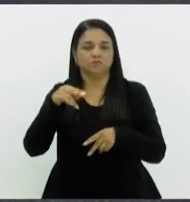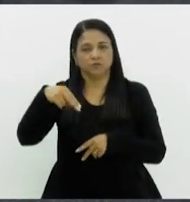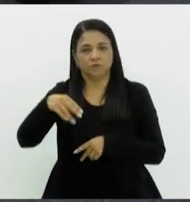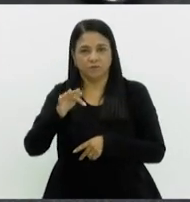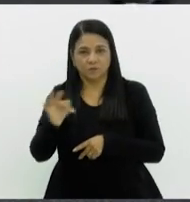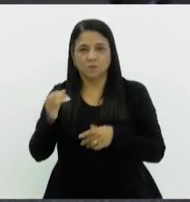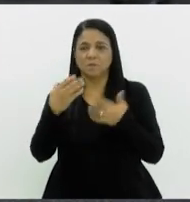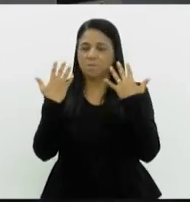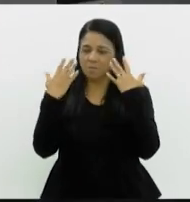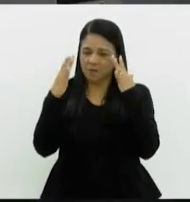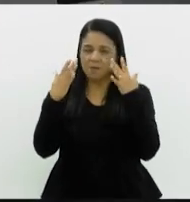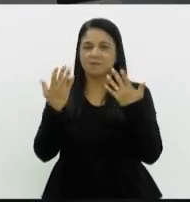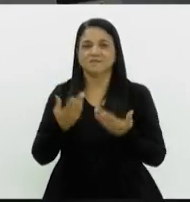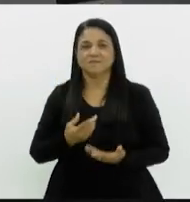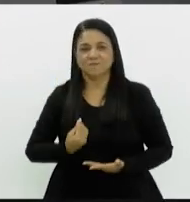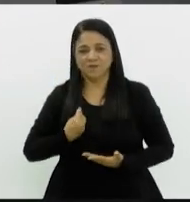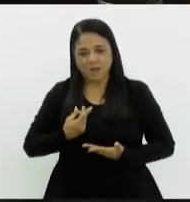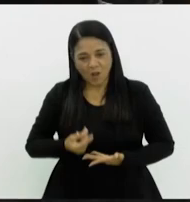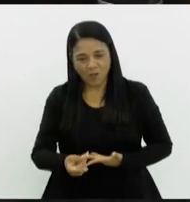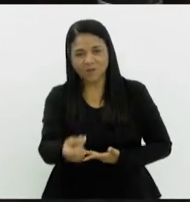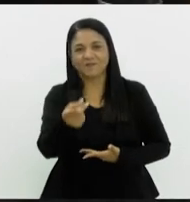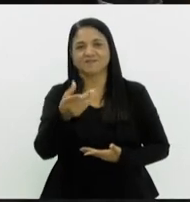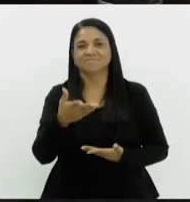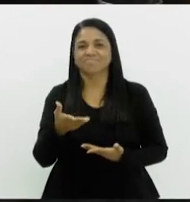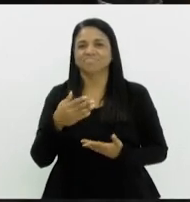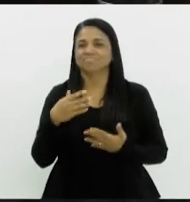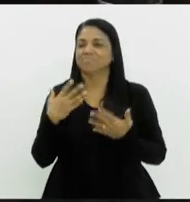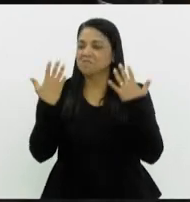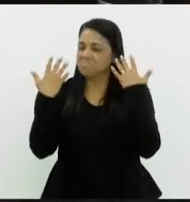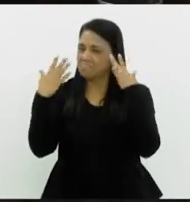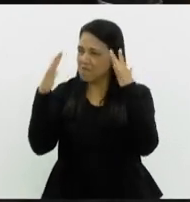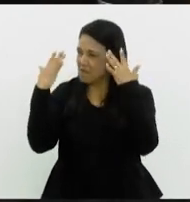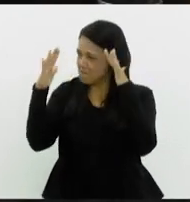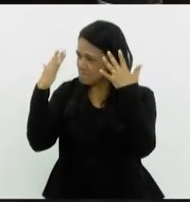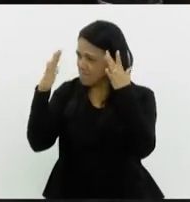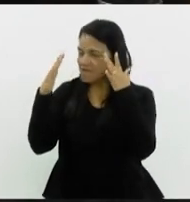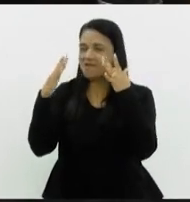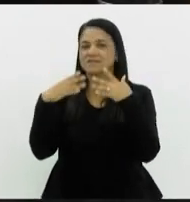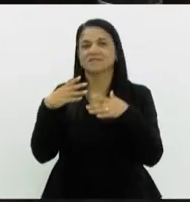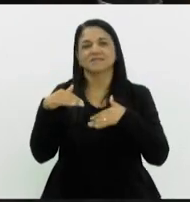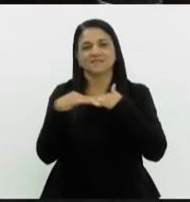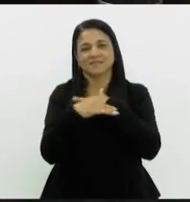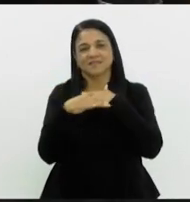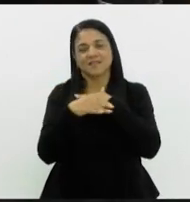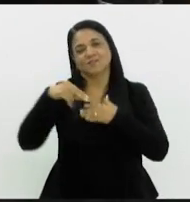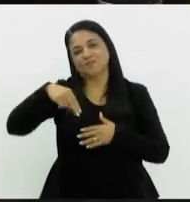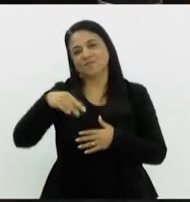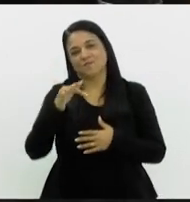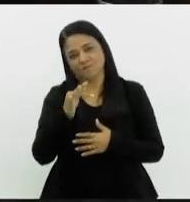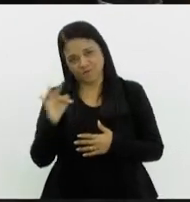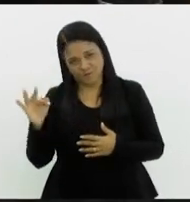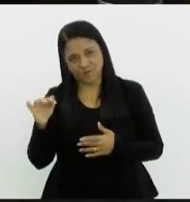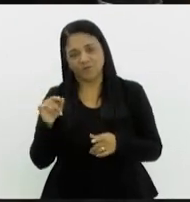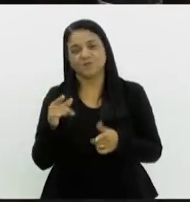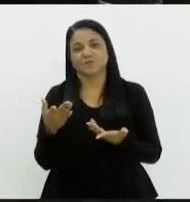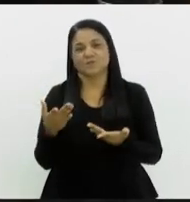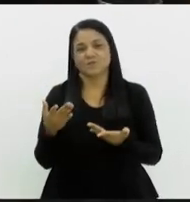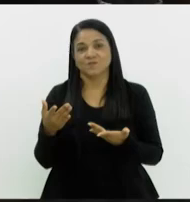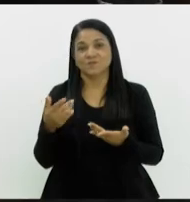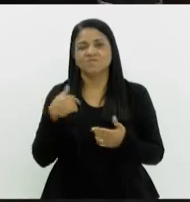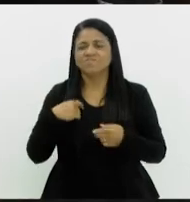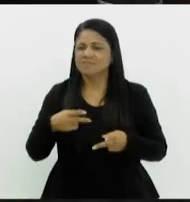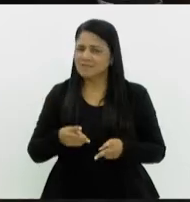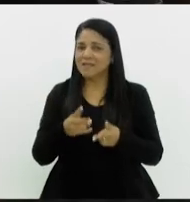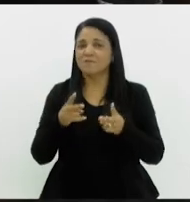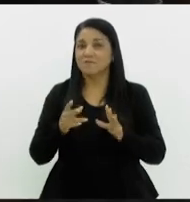e vida longa Nova Friburgo. Obrigada, presidente. Parabéns à nossa linda e queridíssima Nova Friburgo. Geralmente eu sempre